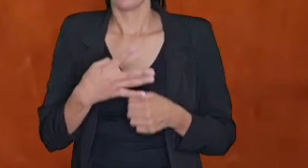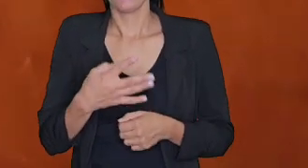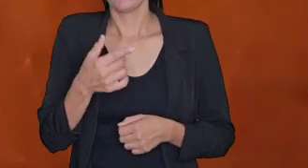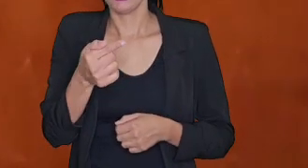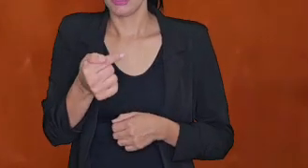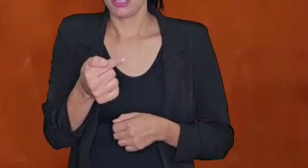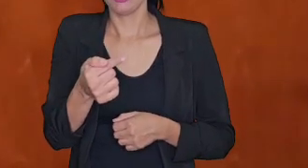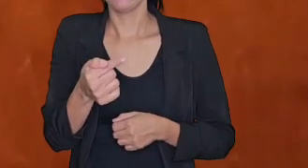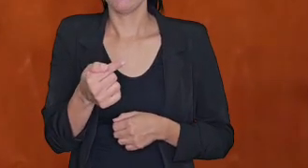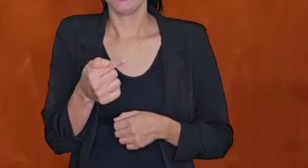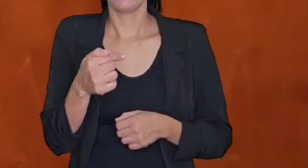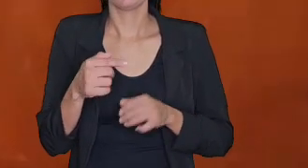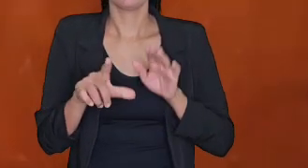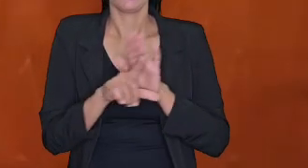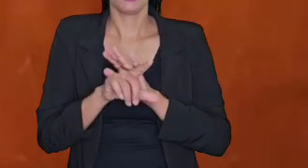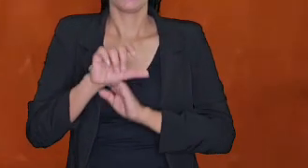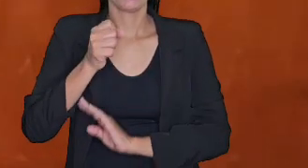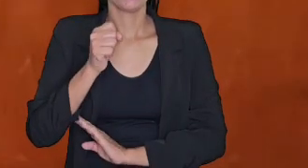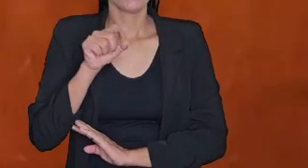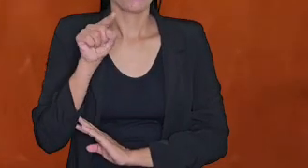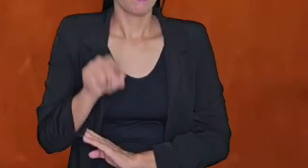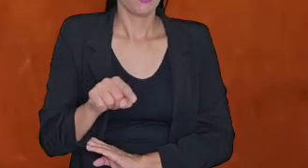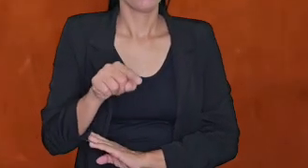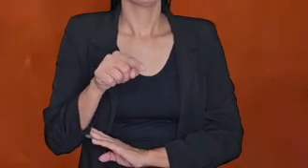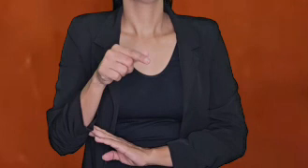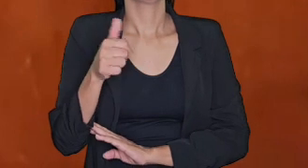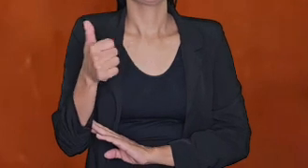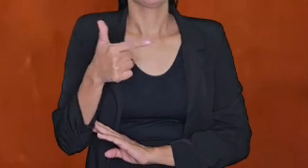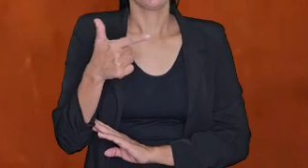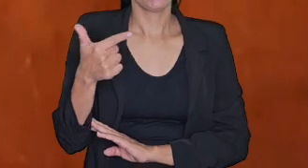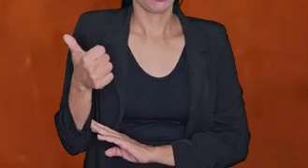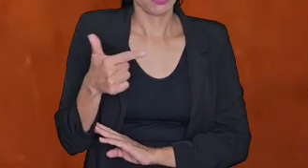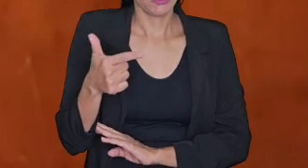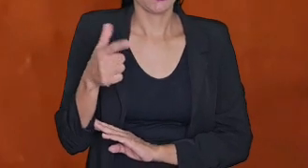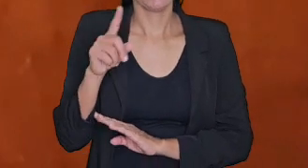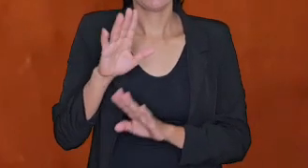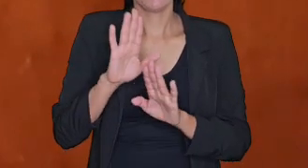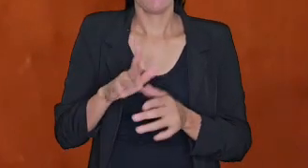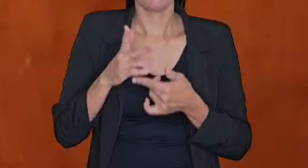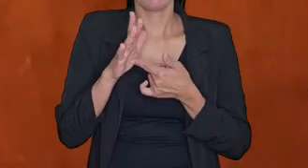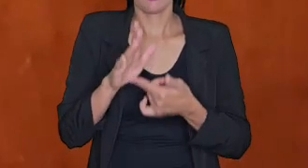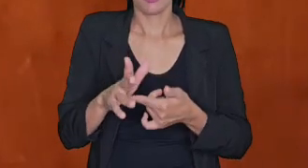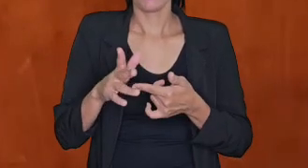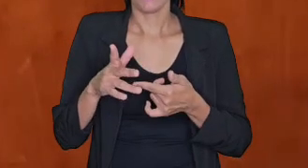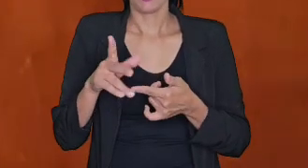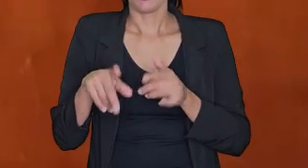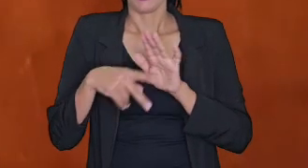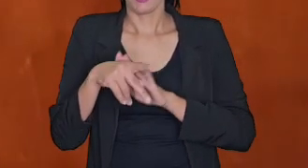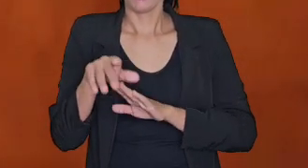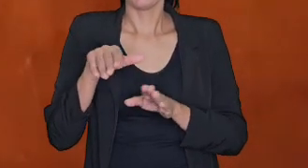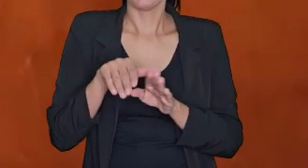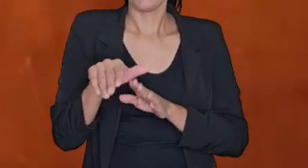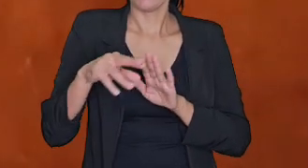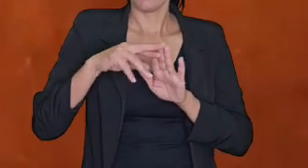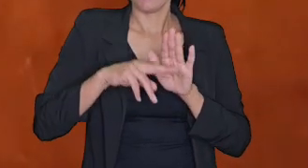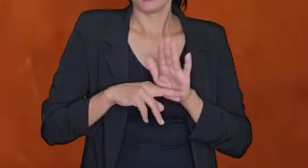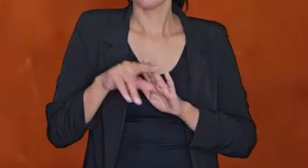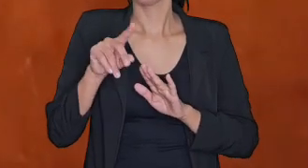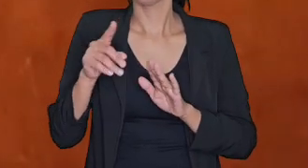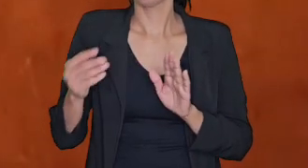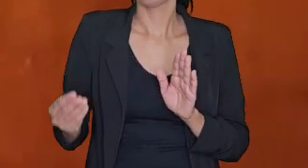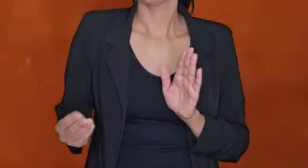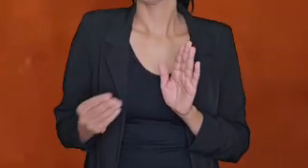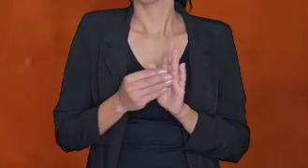uma reverência ao artigo 47. Ao 47 da Lei 8.212. Tanto fiz que disse: a vocação da